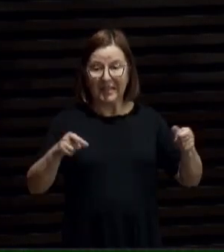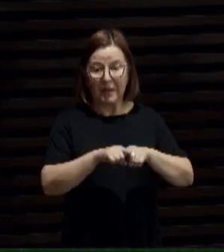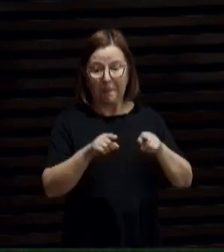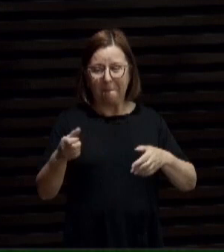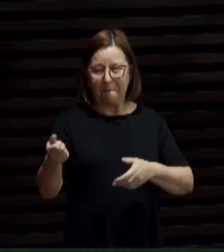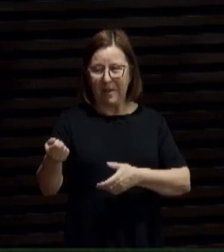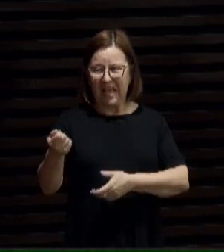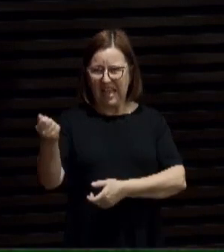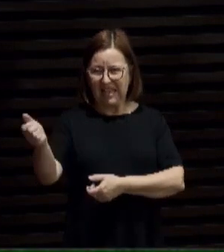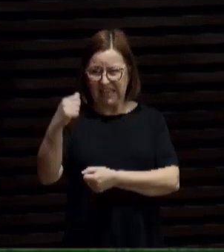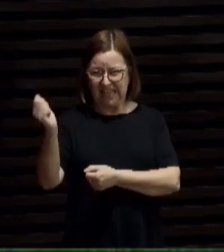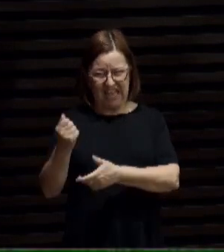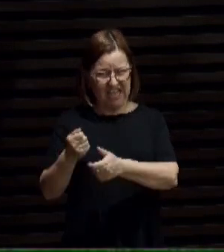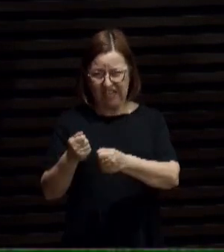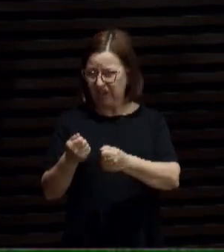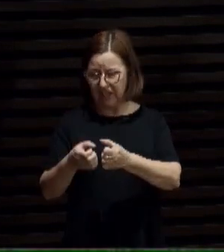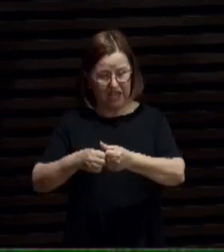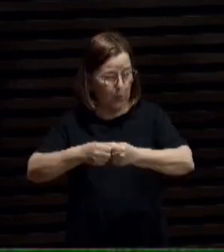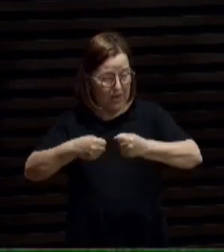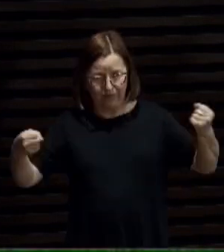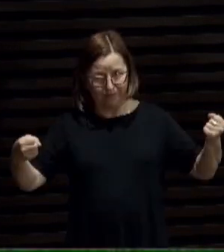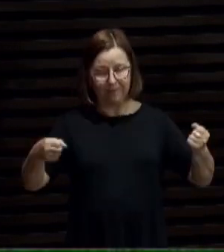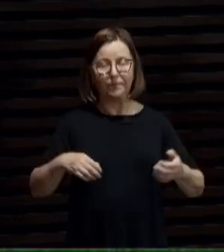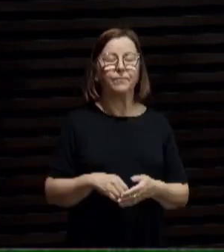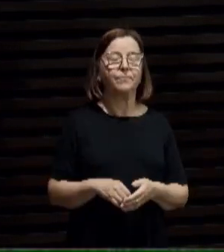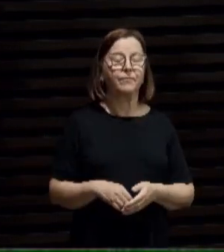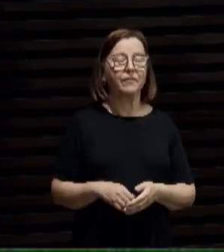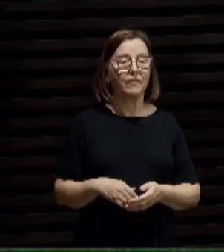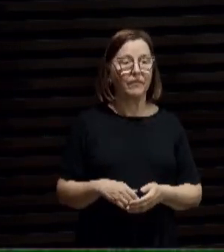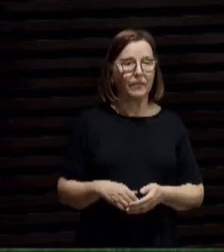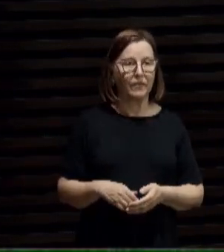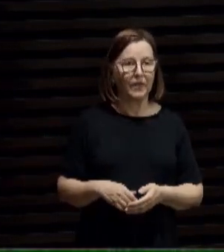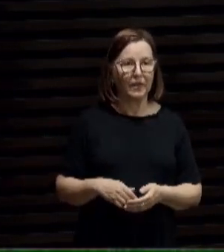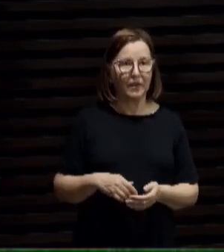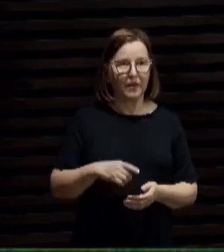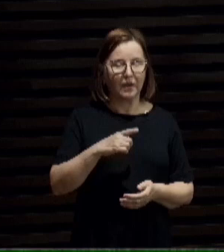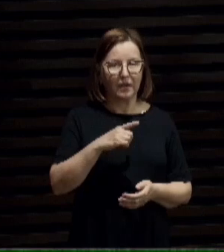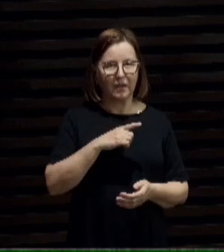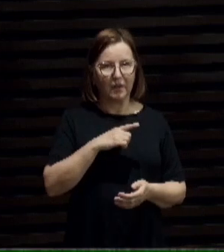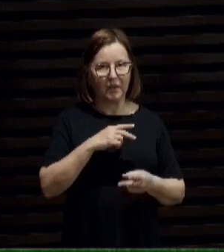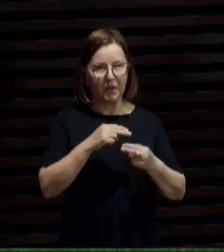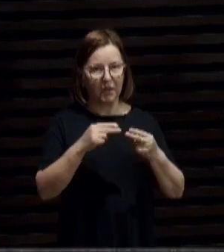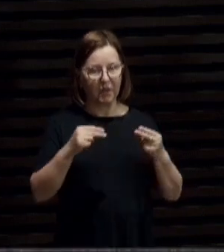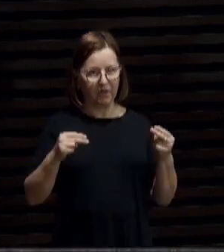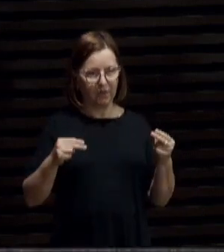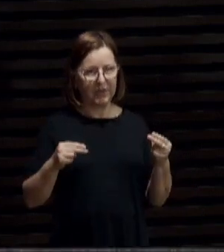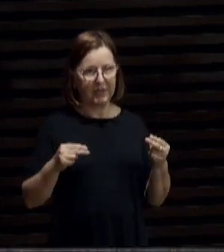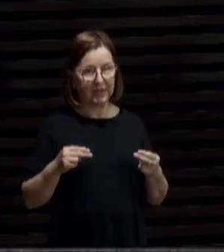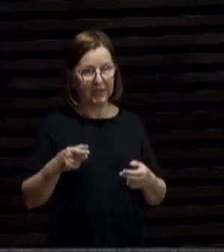rompeu. E aqui nós temos um bocado de coisa, a gente vai falar um pouco só.